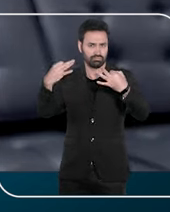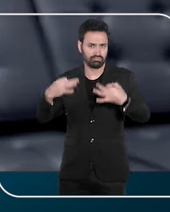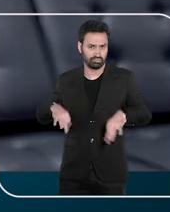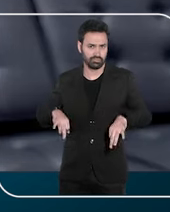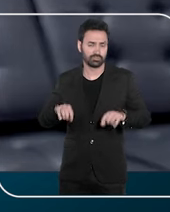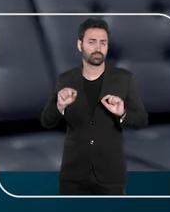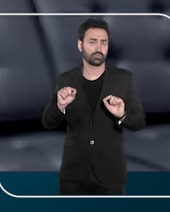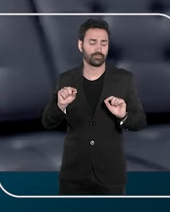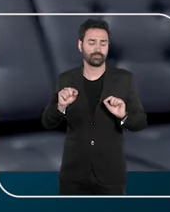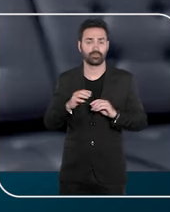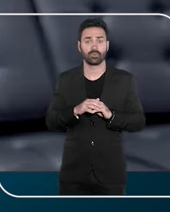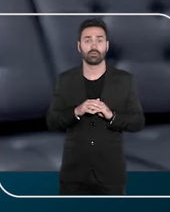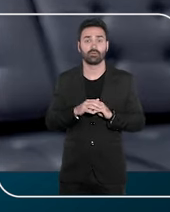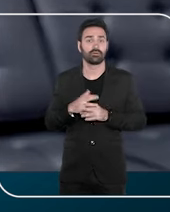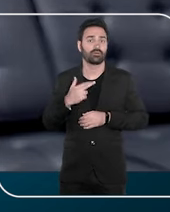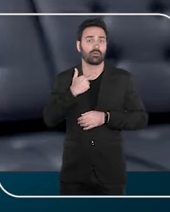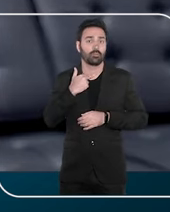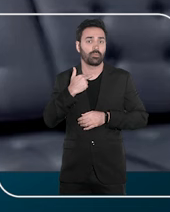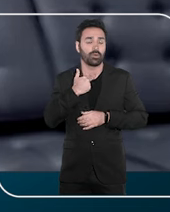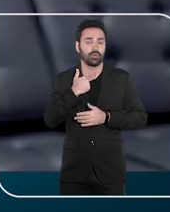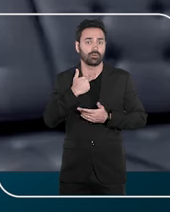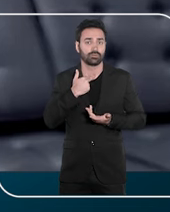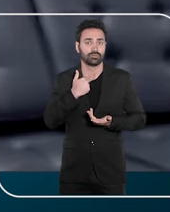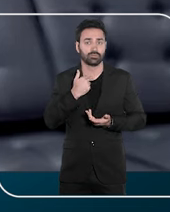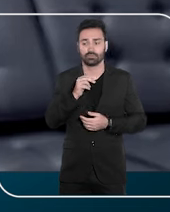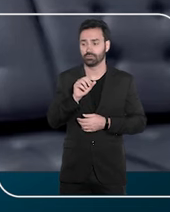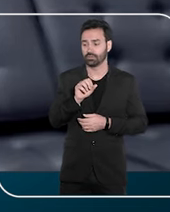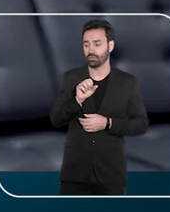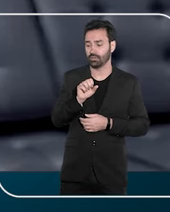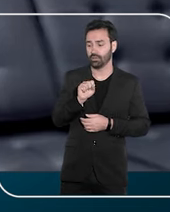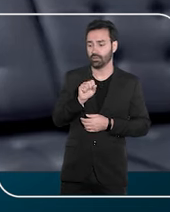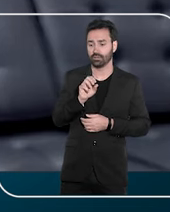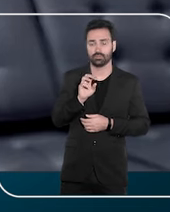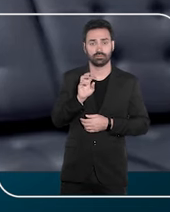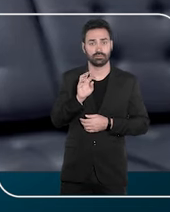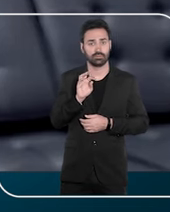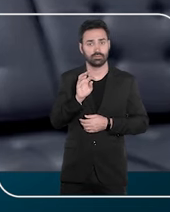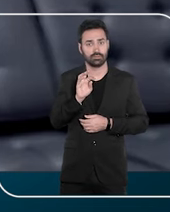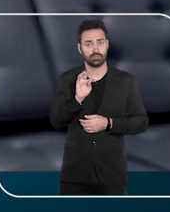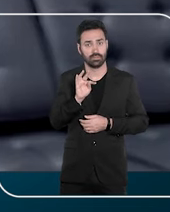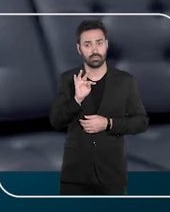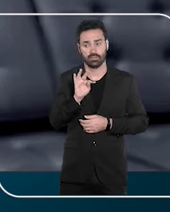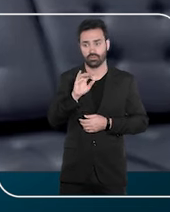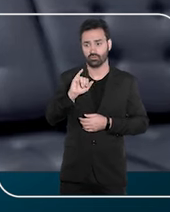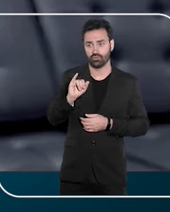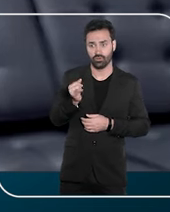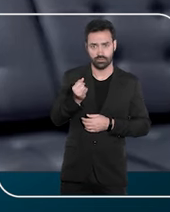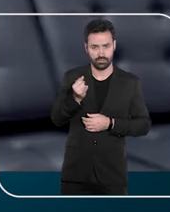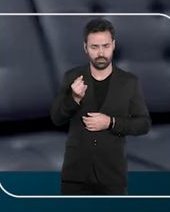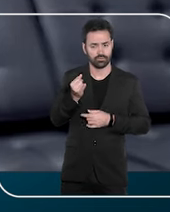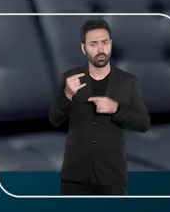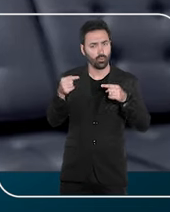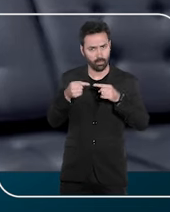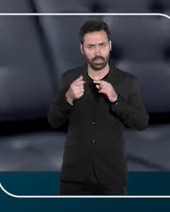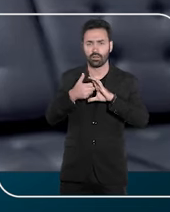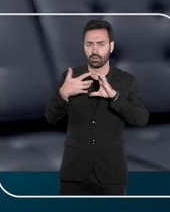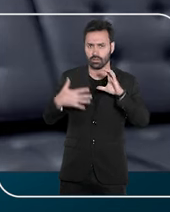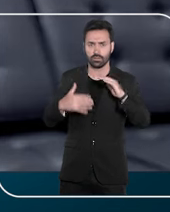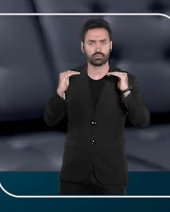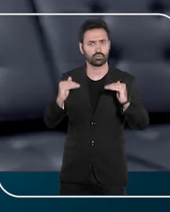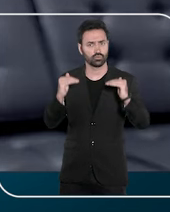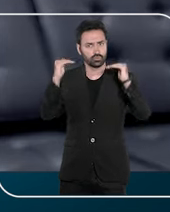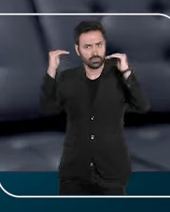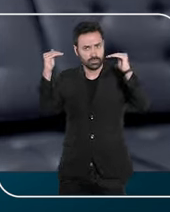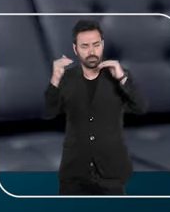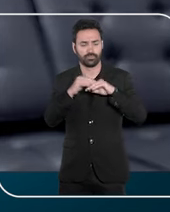um tribunal com as características de uma corte superior, com a missão constitucional